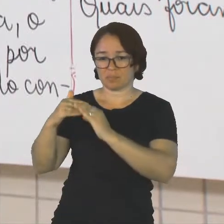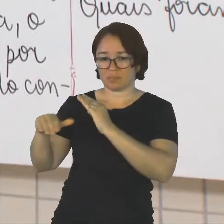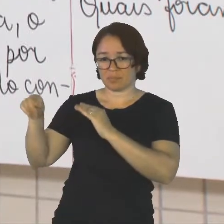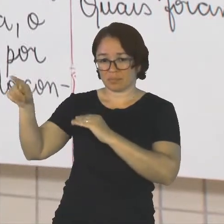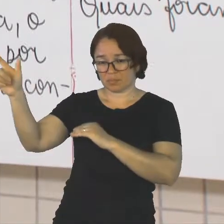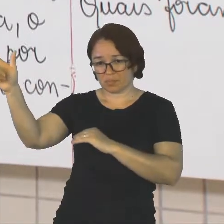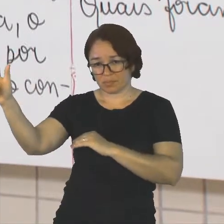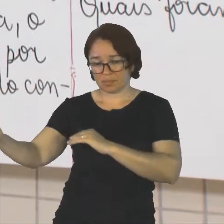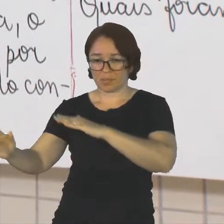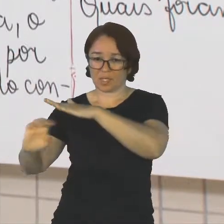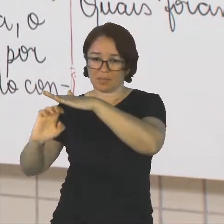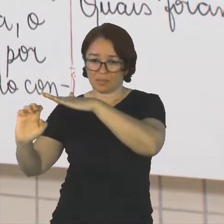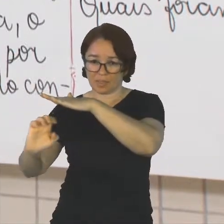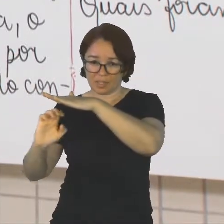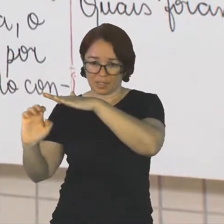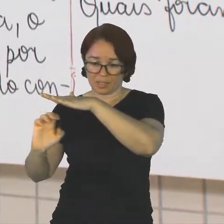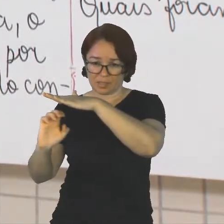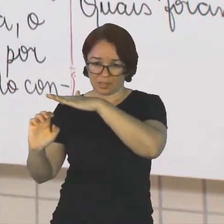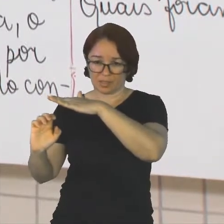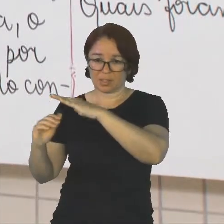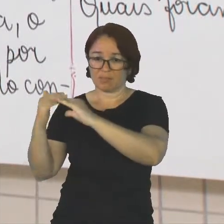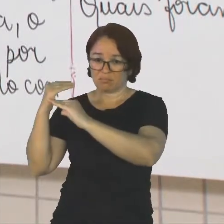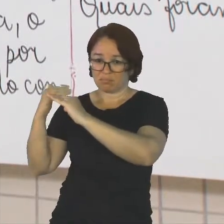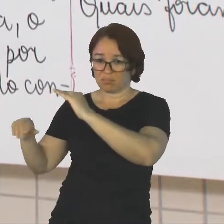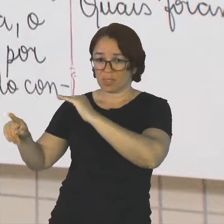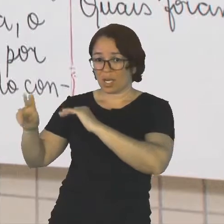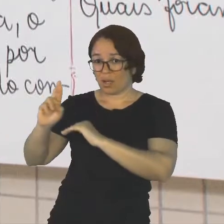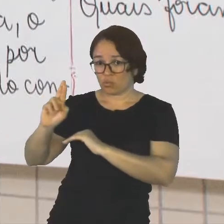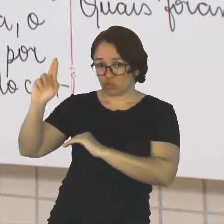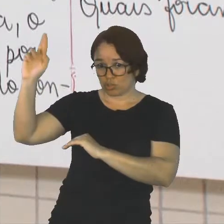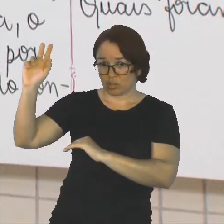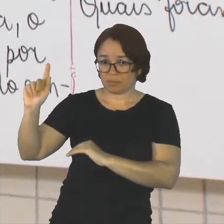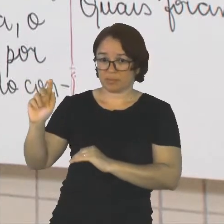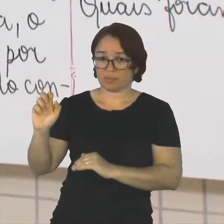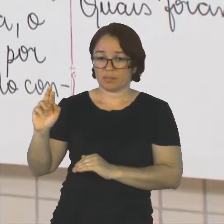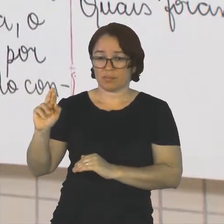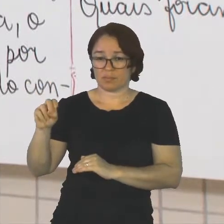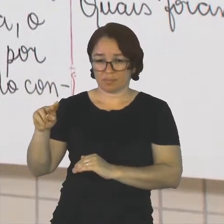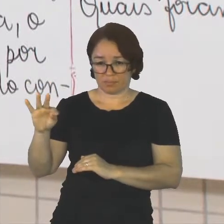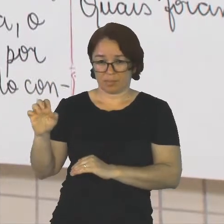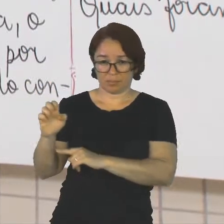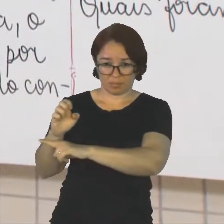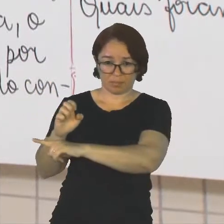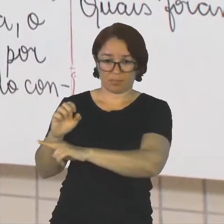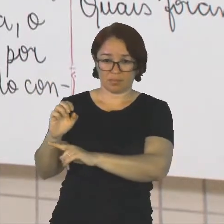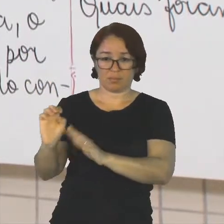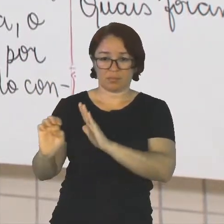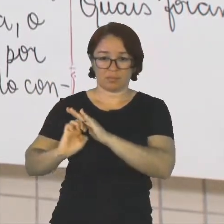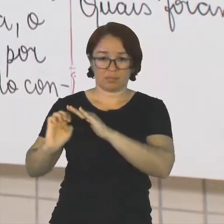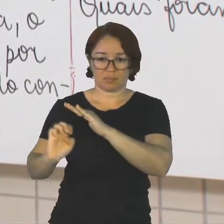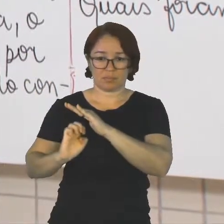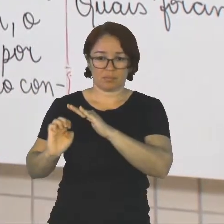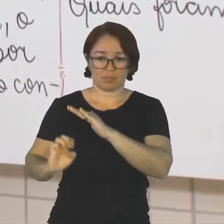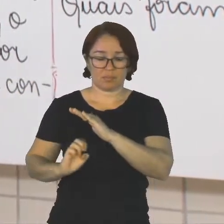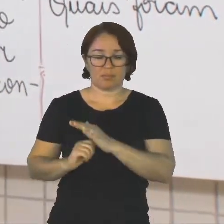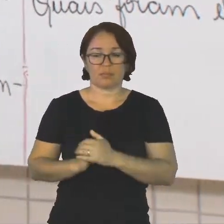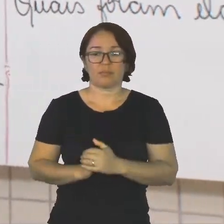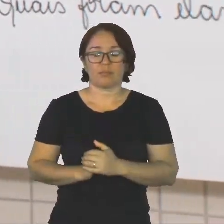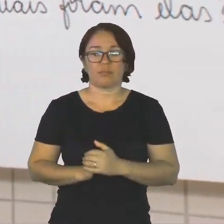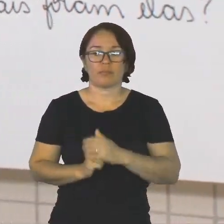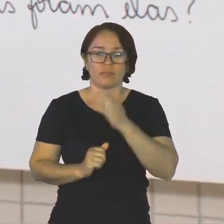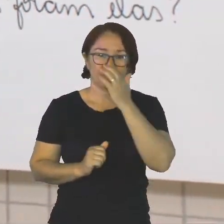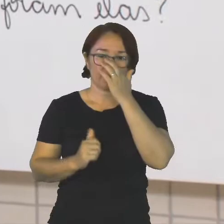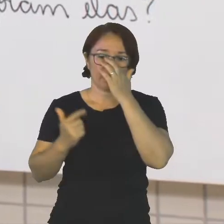ele direcionou ao gerente da empresa essa carta. Tá bom, gente? Vamos para outra